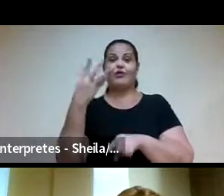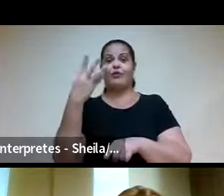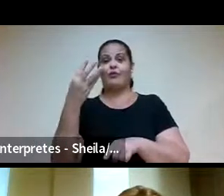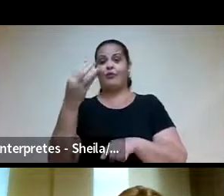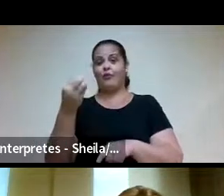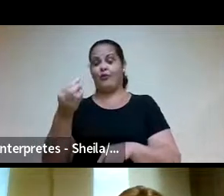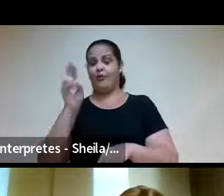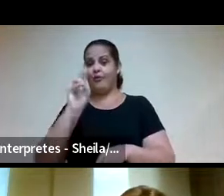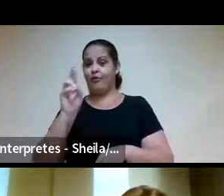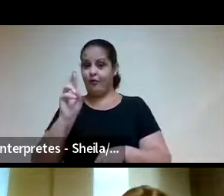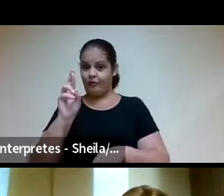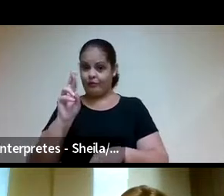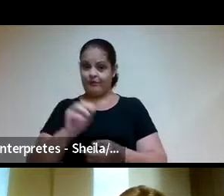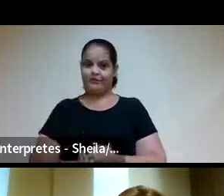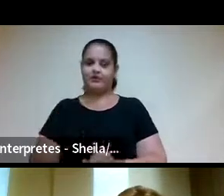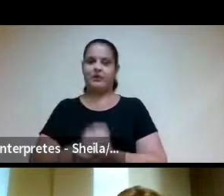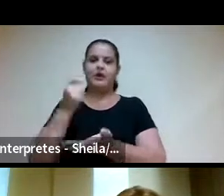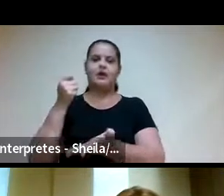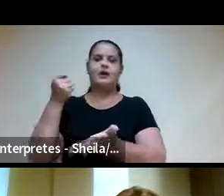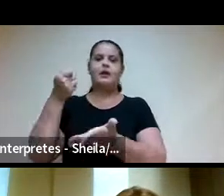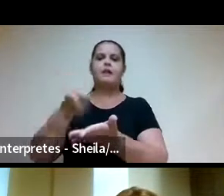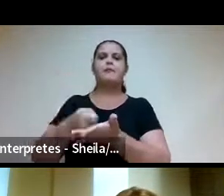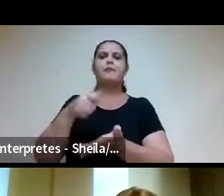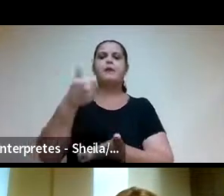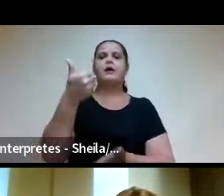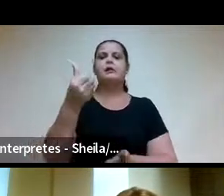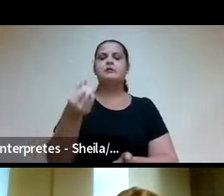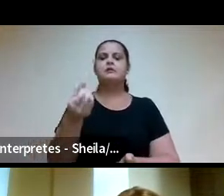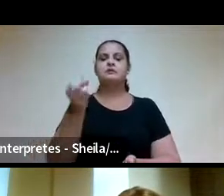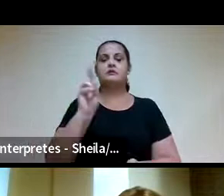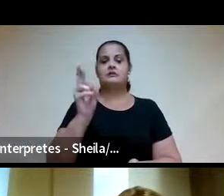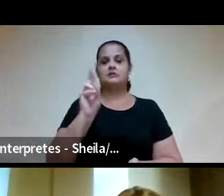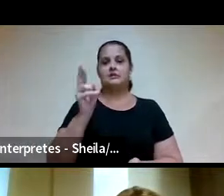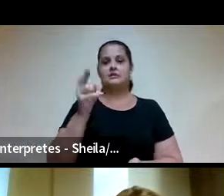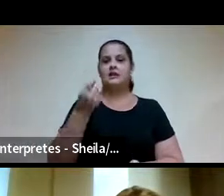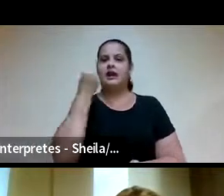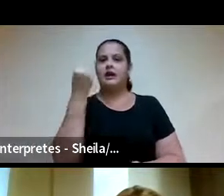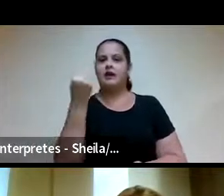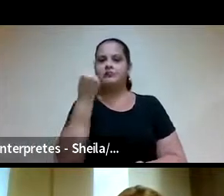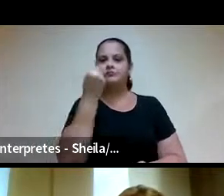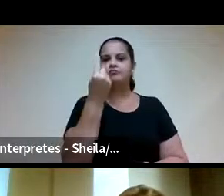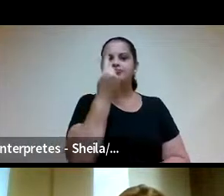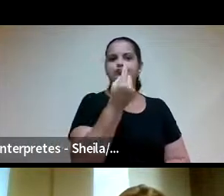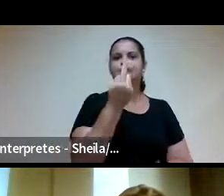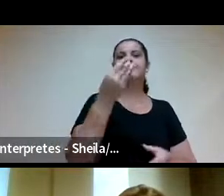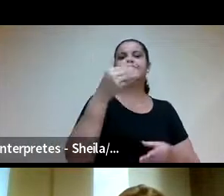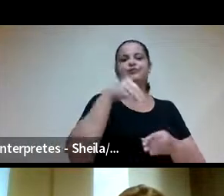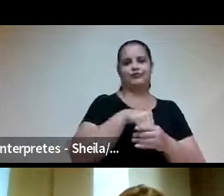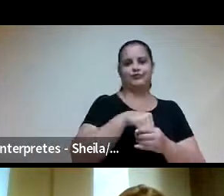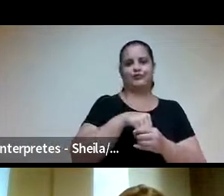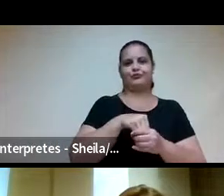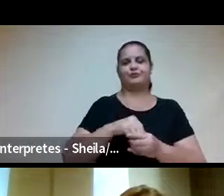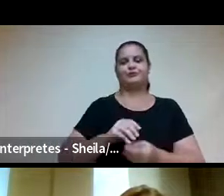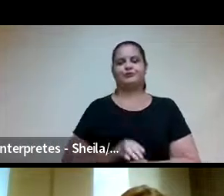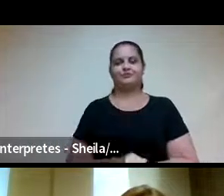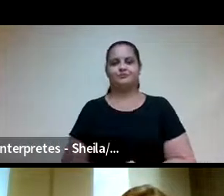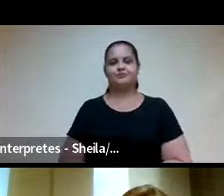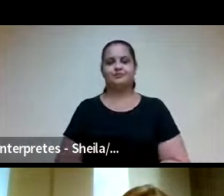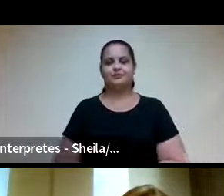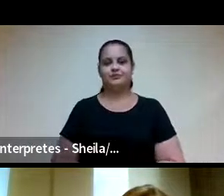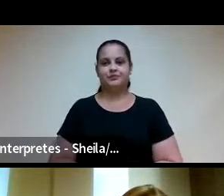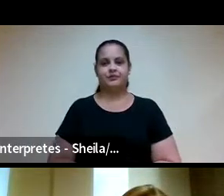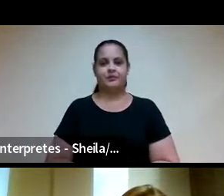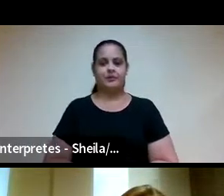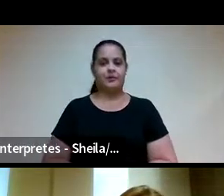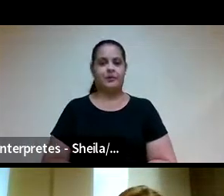foi R$16 por voto. Isso foi dado a tempo. Não é verdade, com todas as venhas ao hora recorrente, não é verdade que as